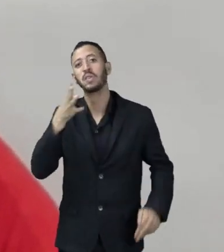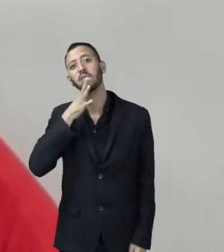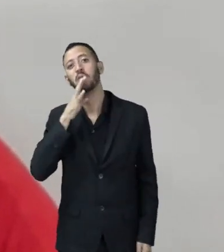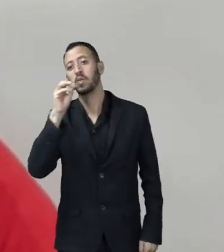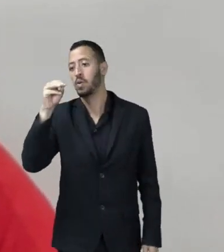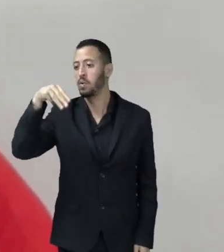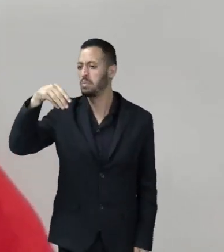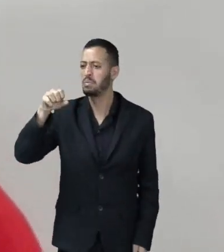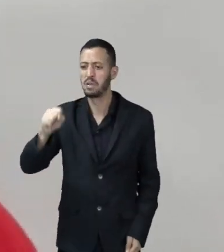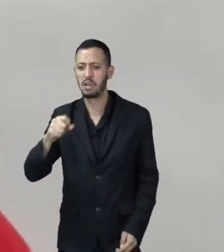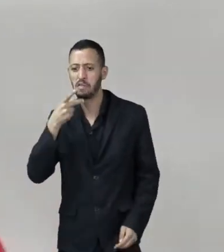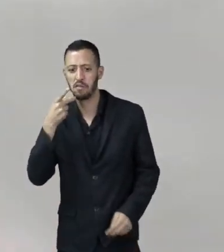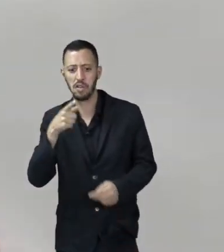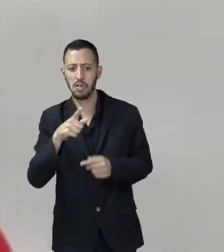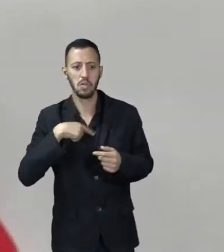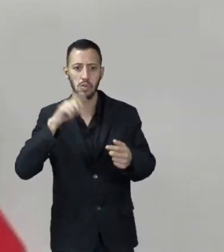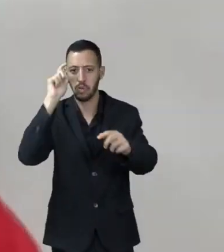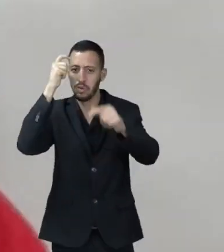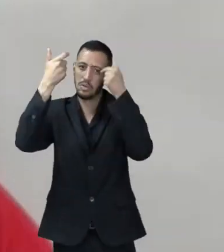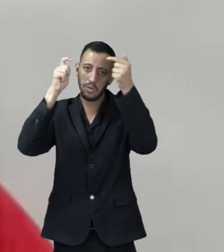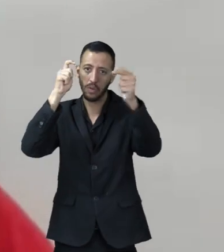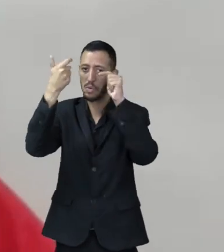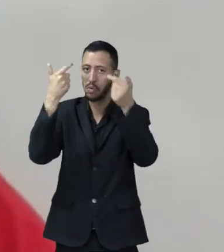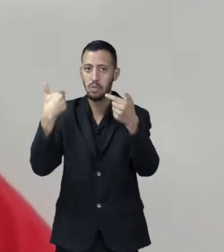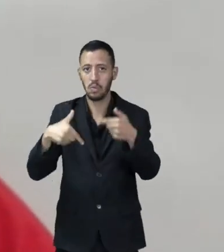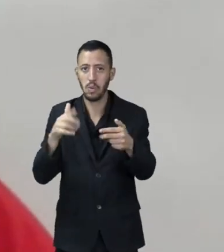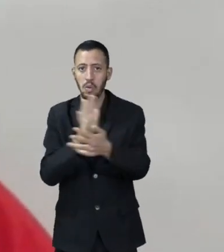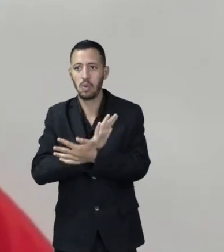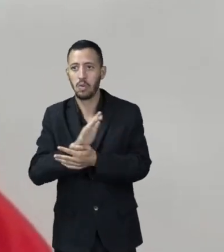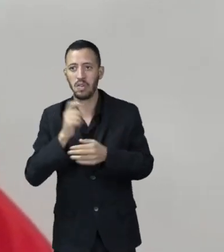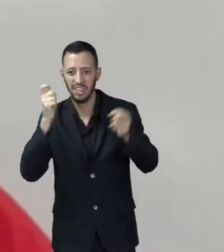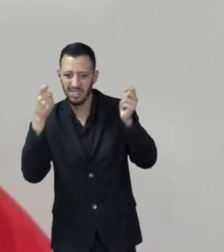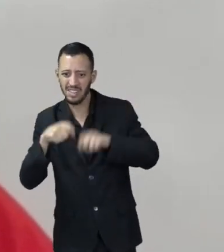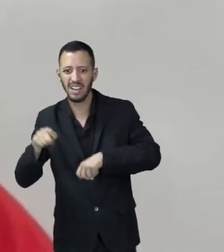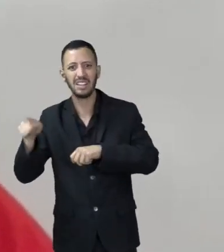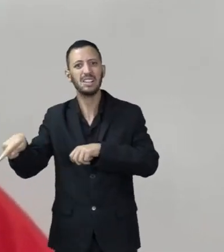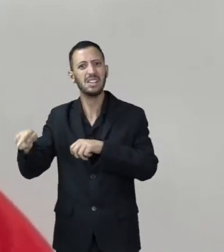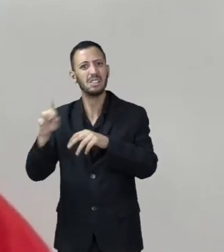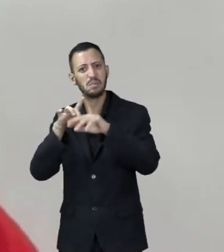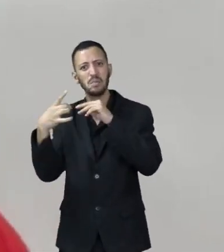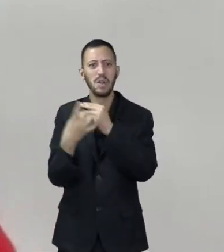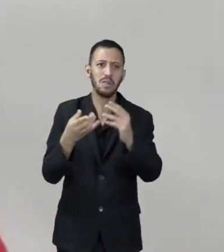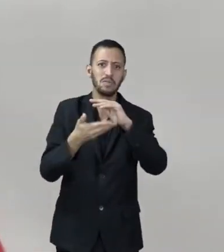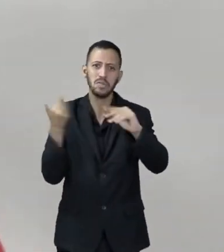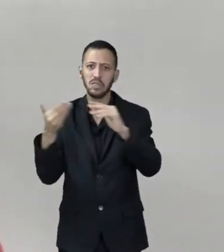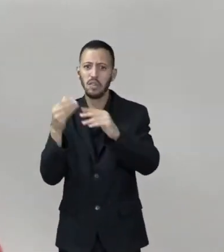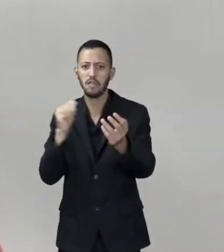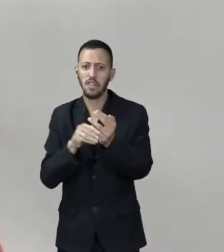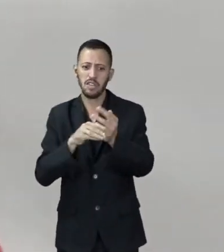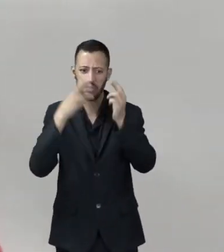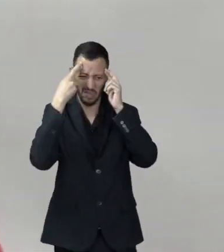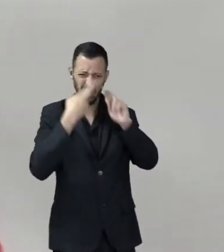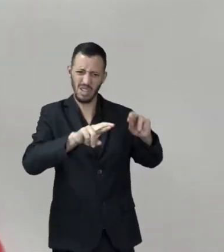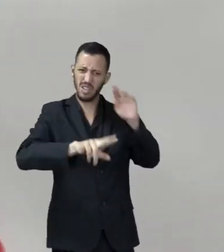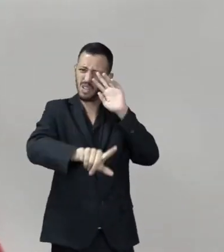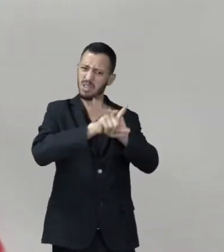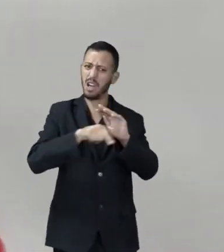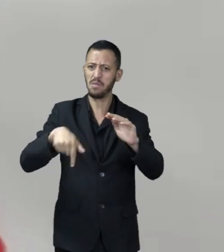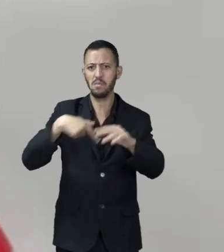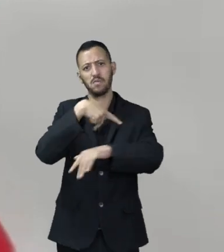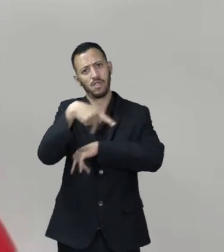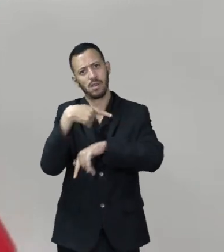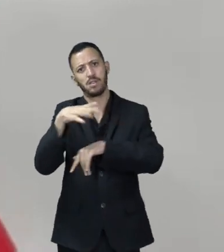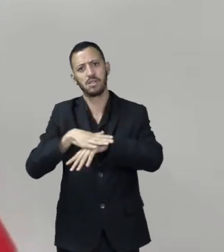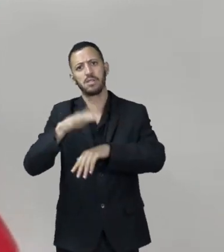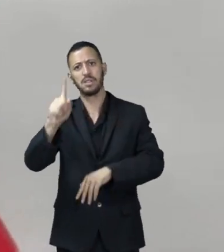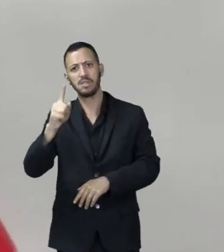que não são transtornos mentais, e as mídias sociais acham que podem, de uma maneira tirana, desrespeitar as leis de um país, mas muito mais do que